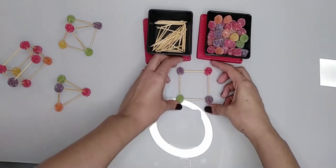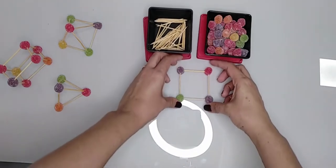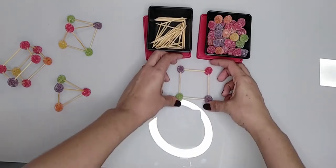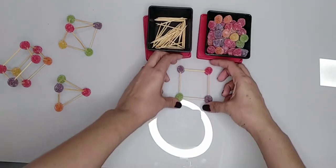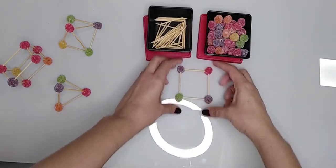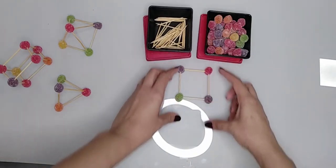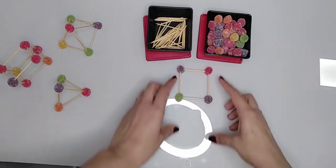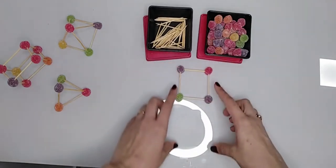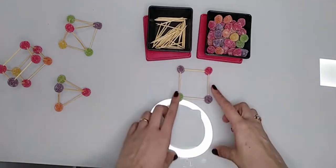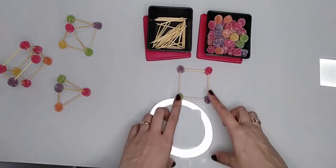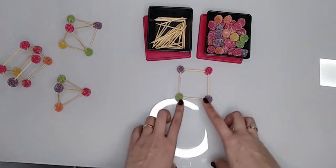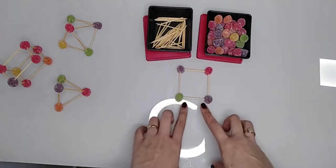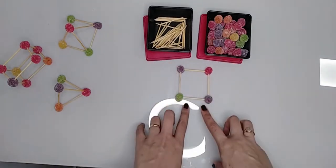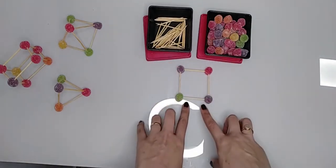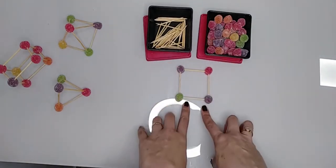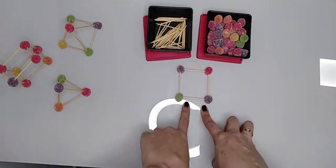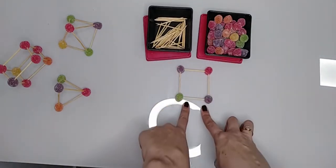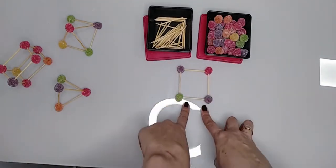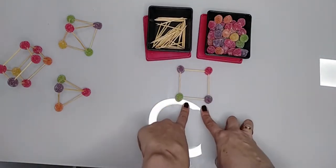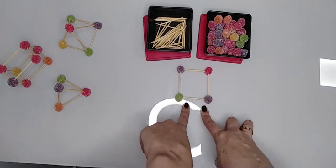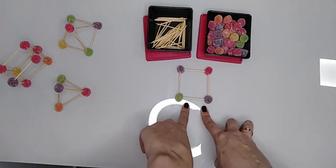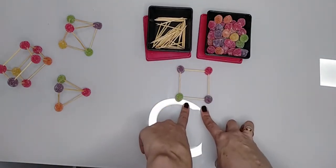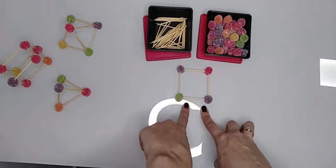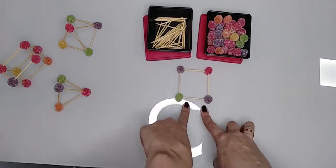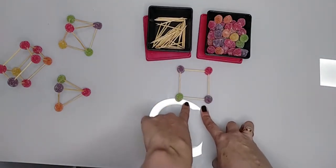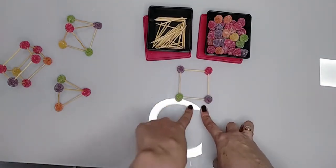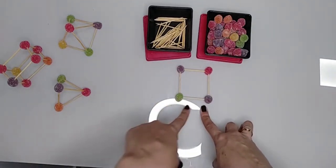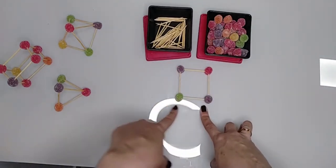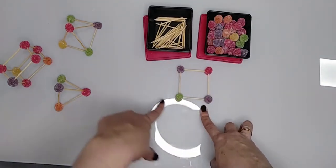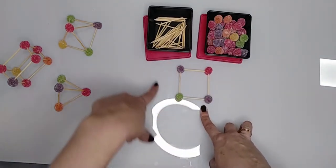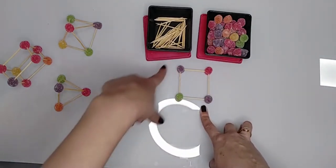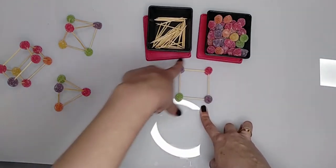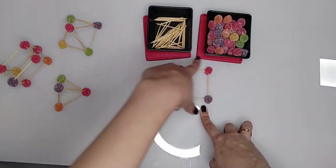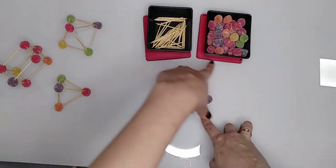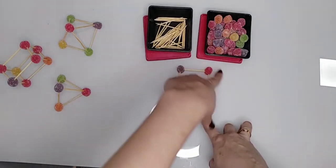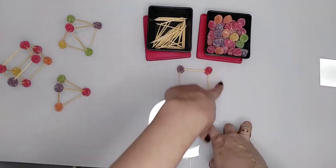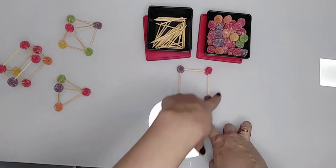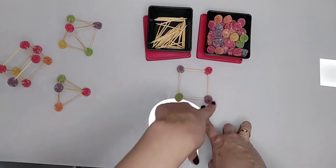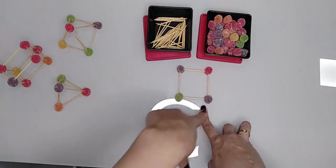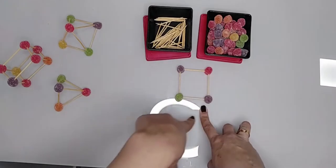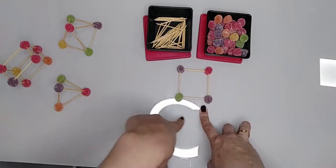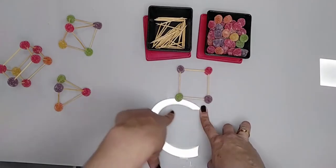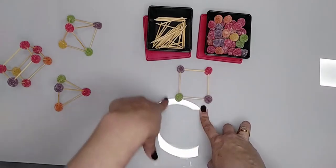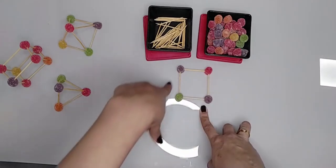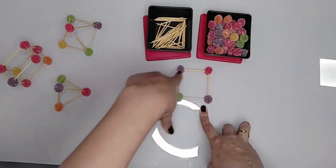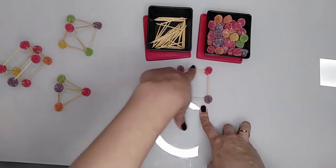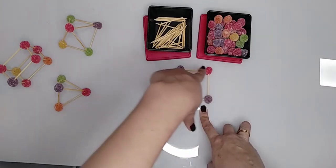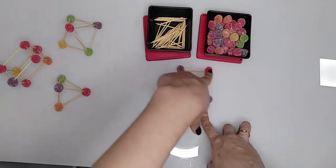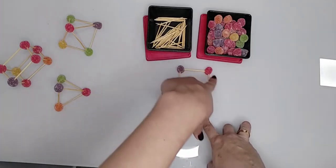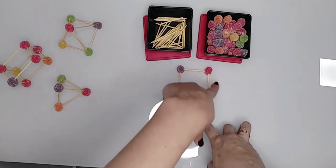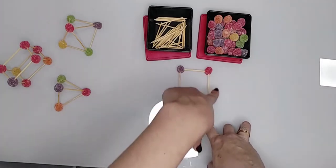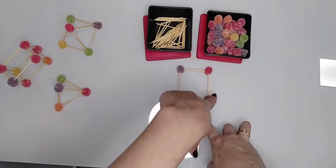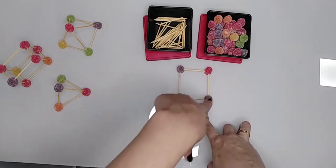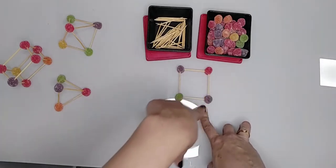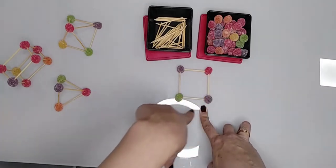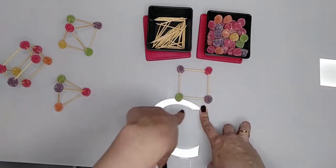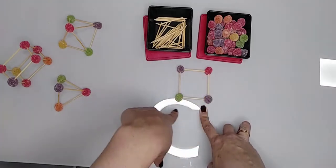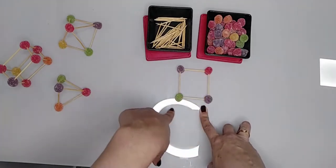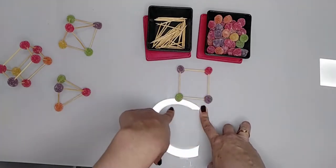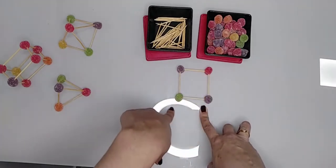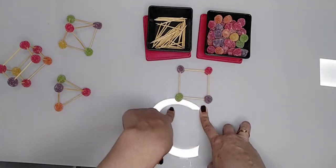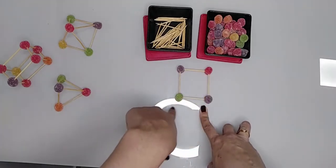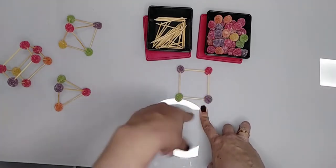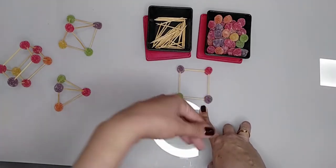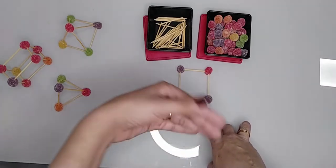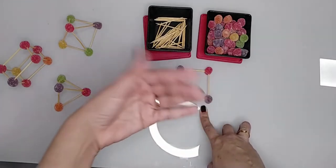Pronto, já tenho aqui, ó, a minha base pronta. Eu consigo visualizar uma das faces